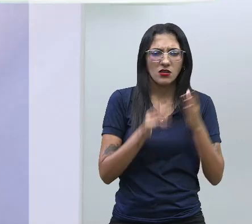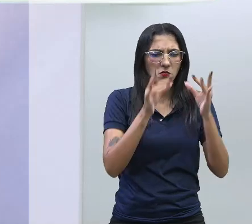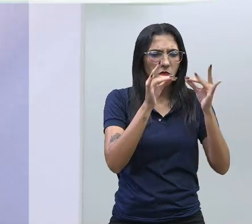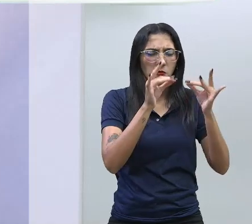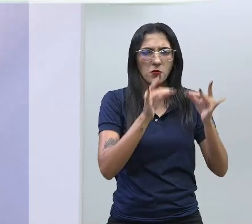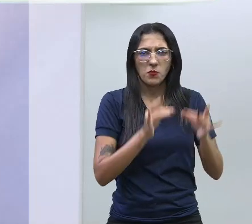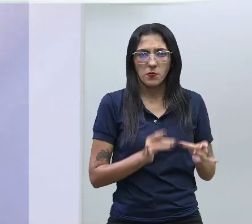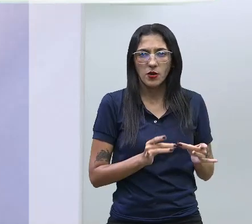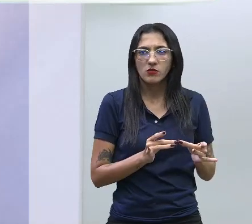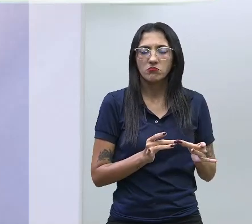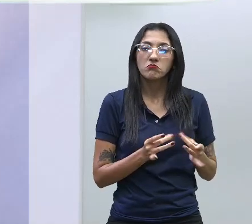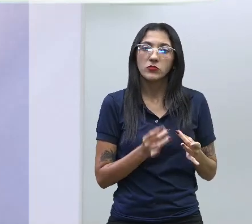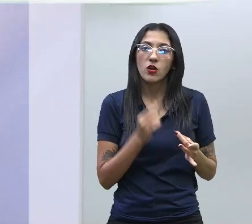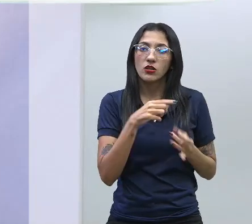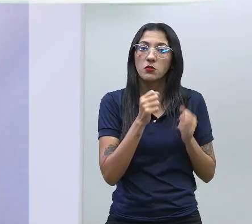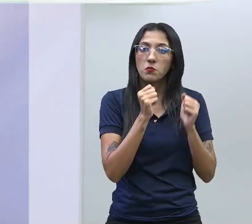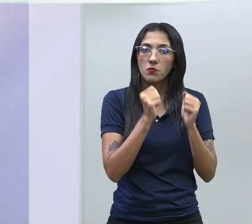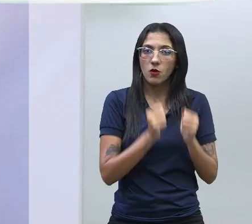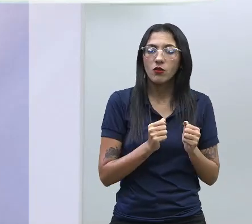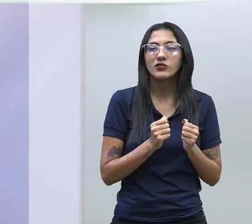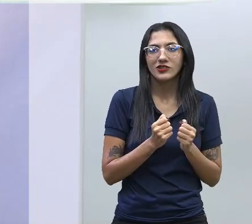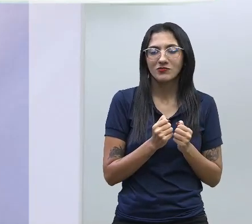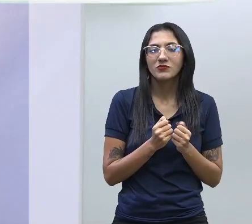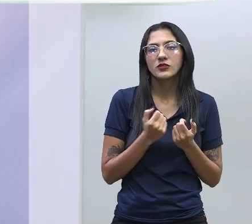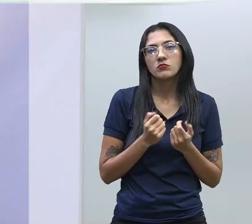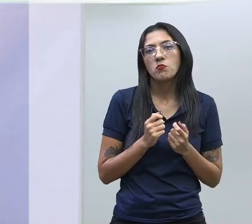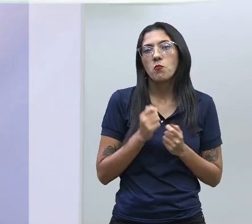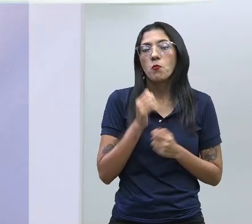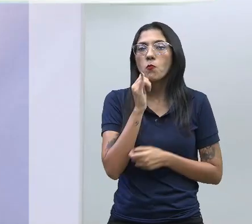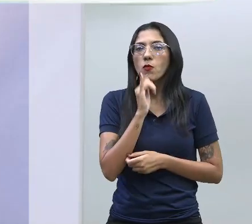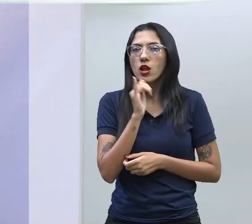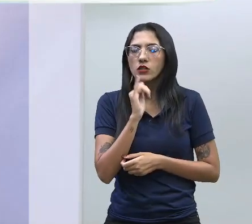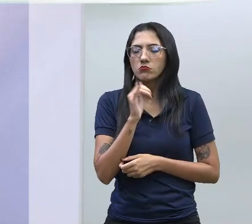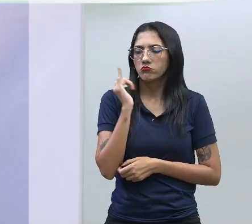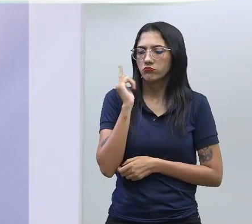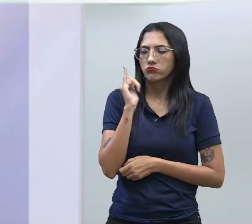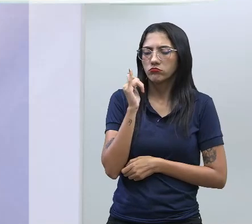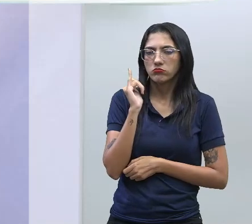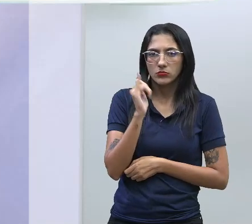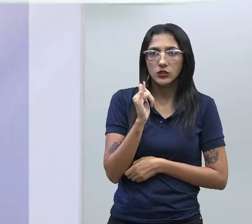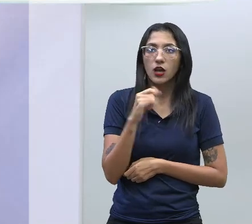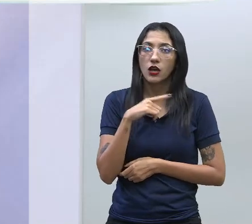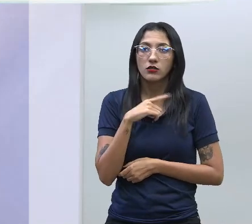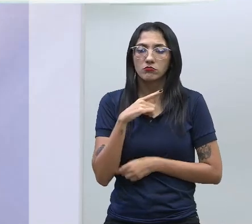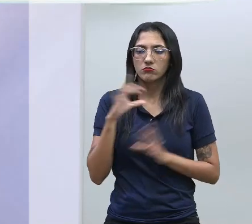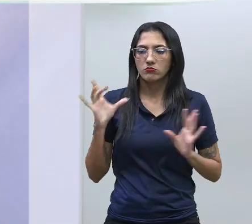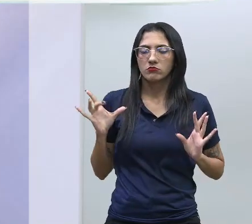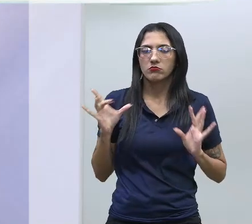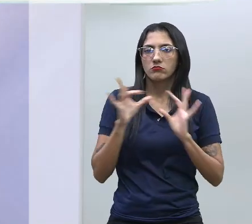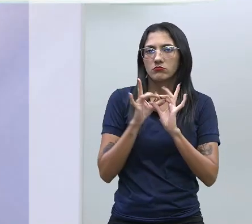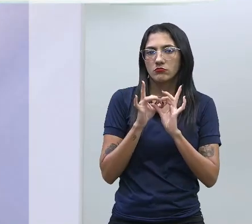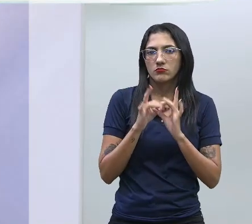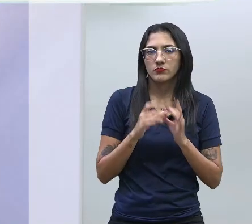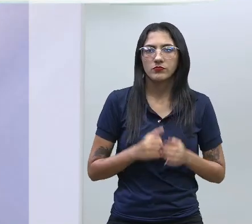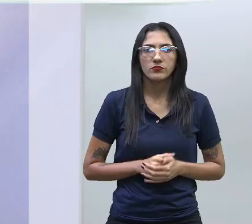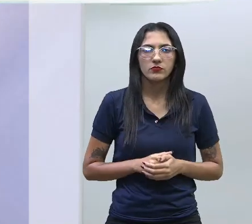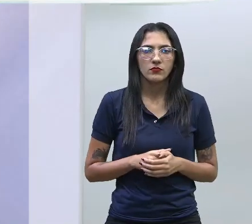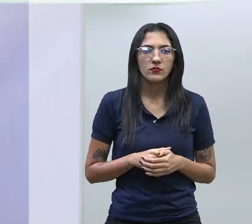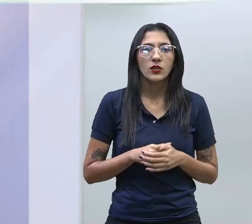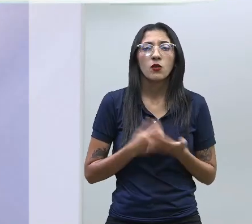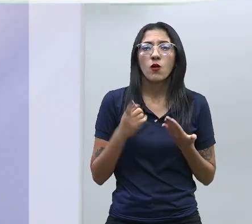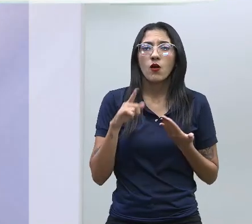descrições. E pode também ter a narração, que faz parte da notícia, com texto, com